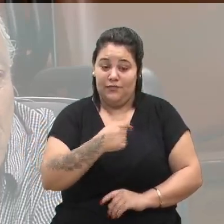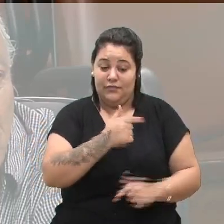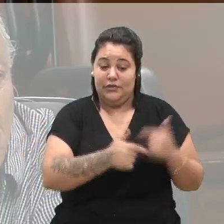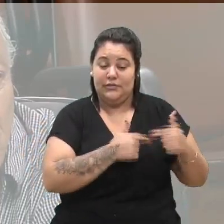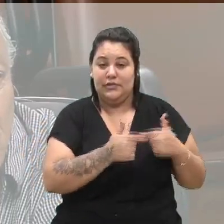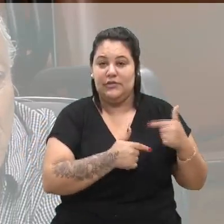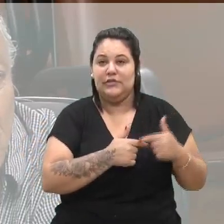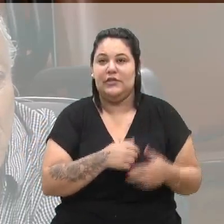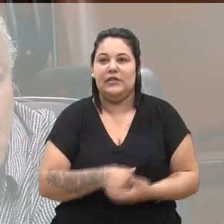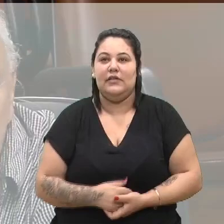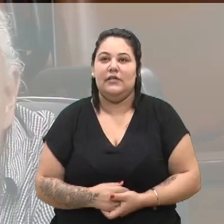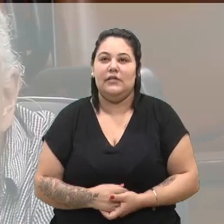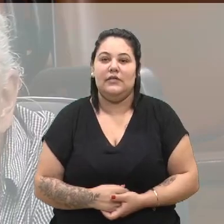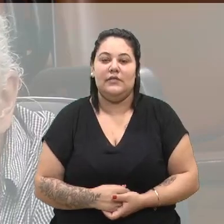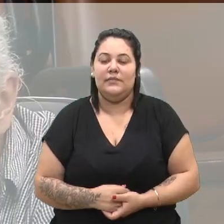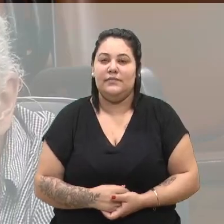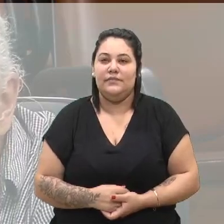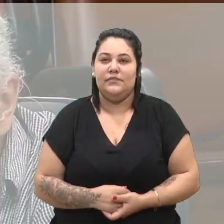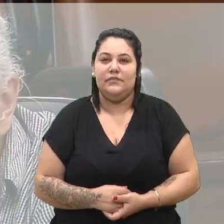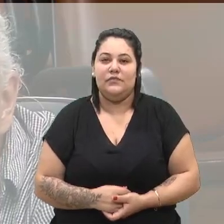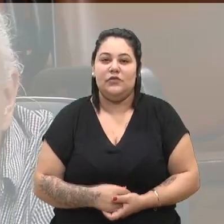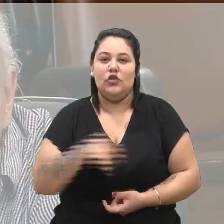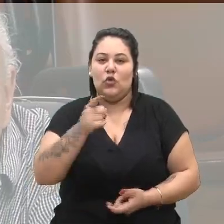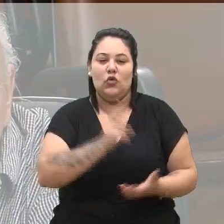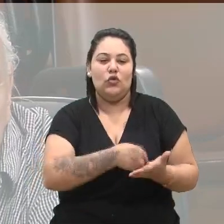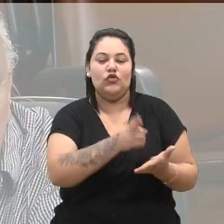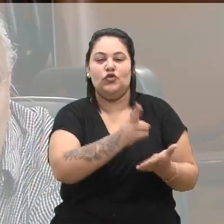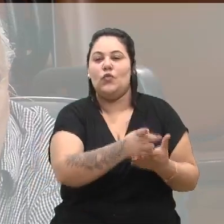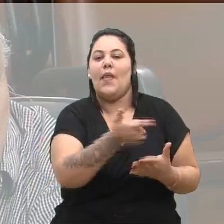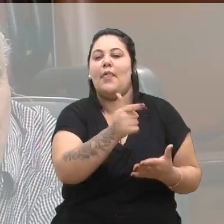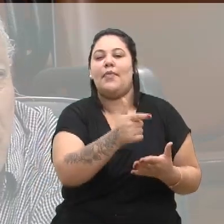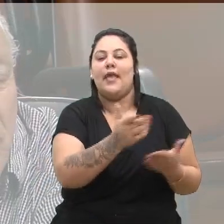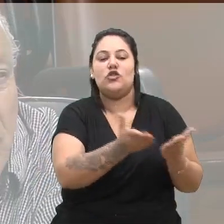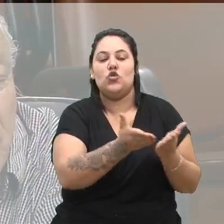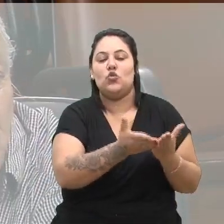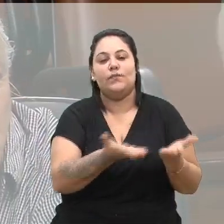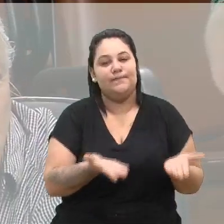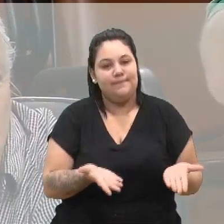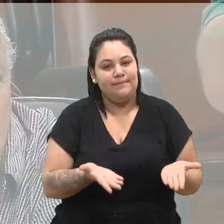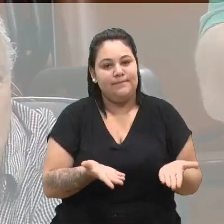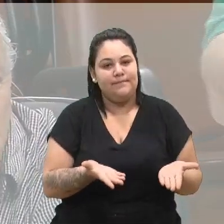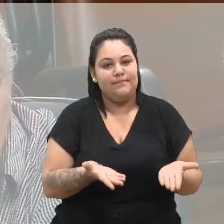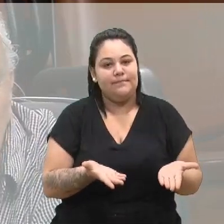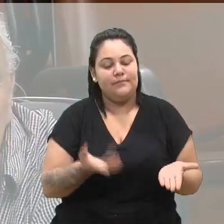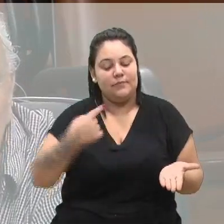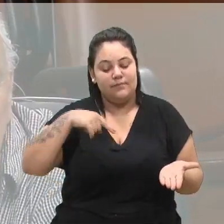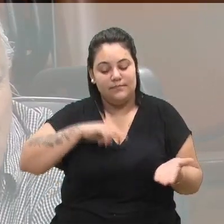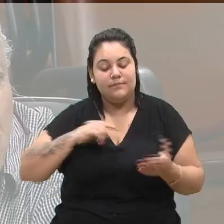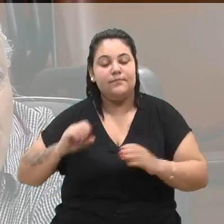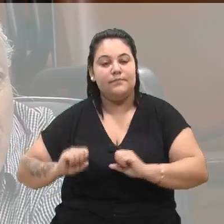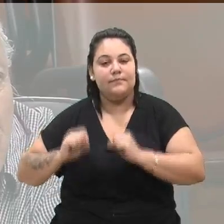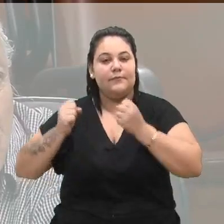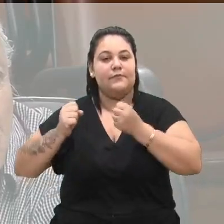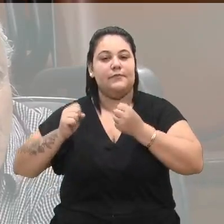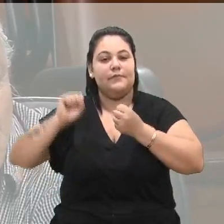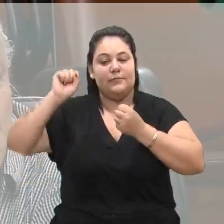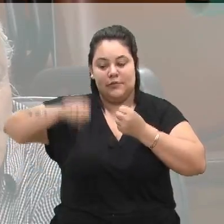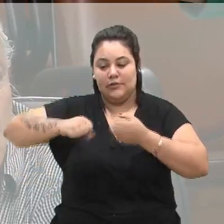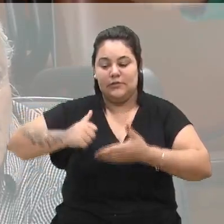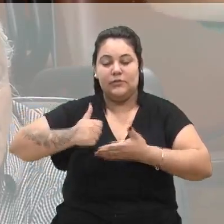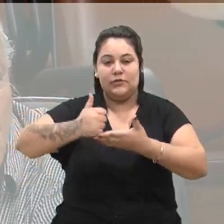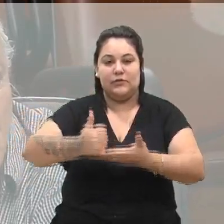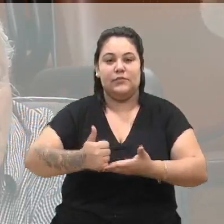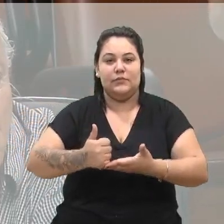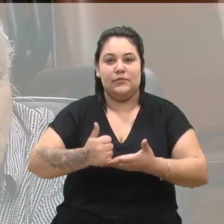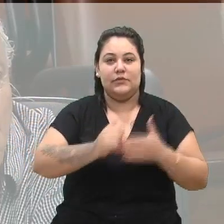segregado. Não, tu continua sendo analfabeto funcional. Então nós defendemos que da pré-escola à